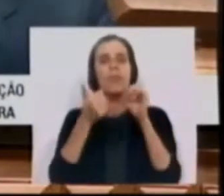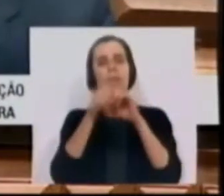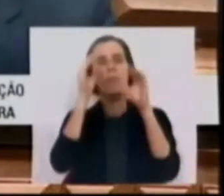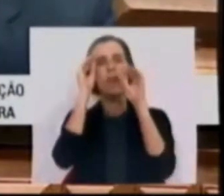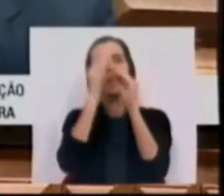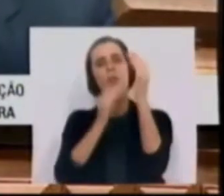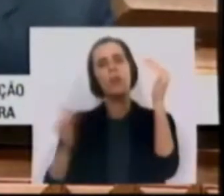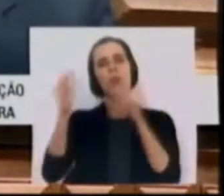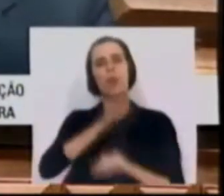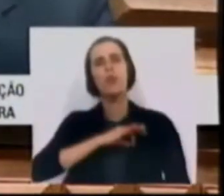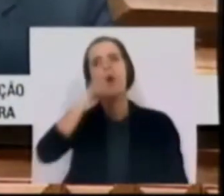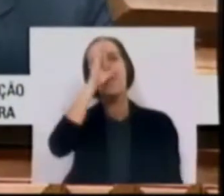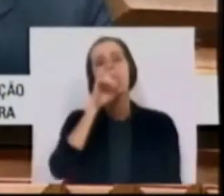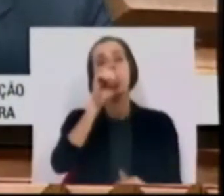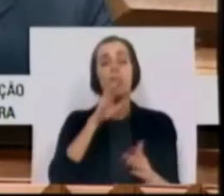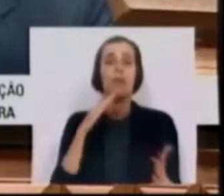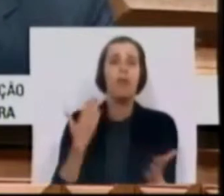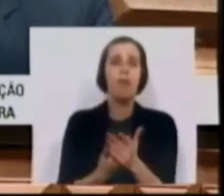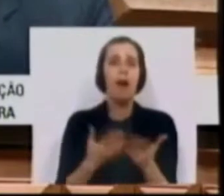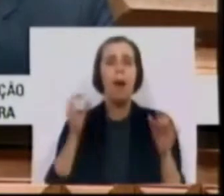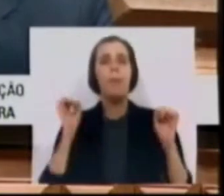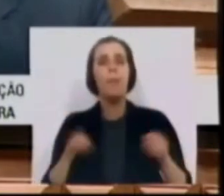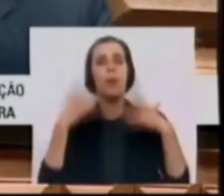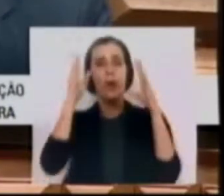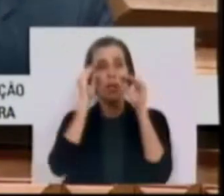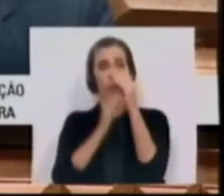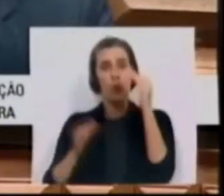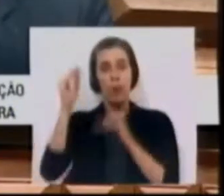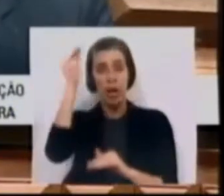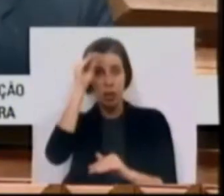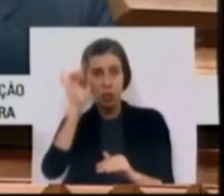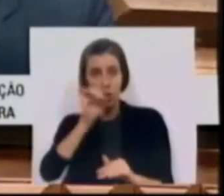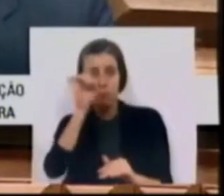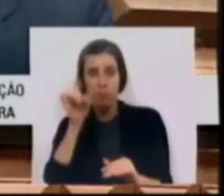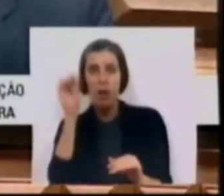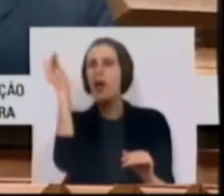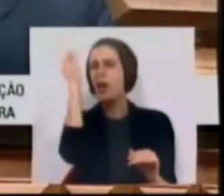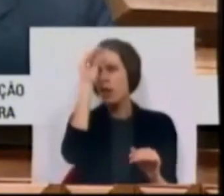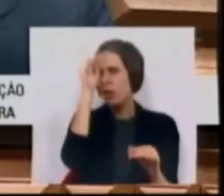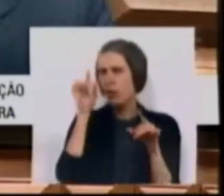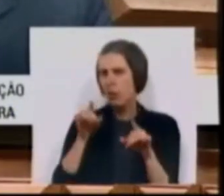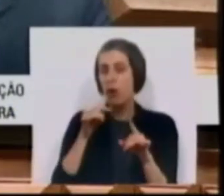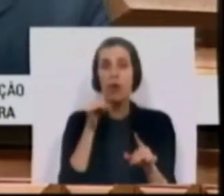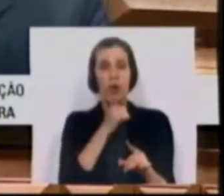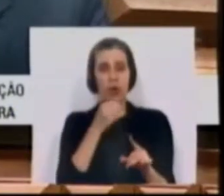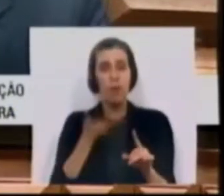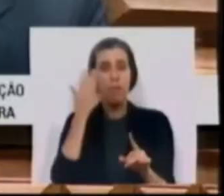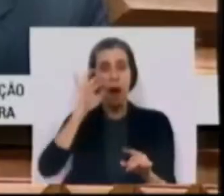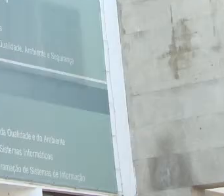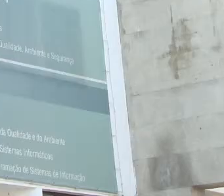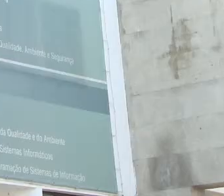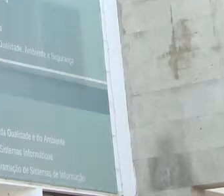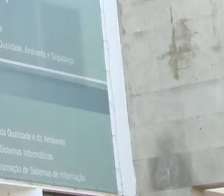ensino superior, Sr. Ministro, está a ser dada prioridade ao ensino superior no interior? O interior está a sofrer maior ataque